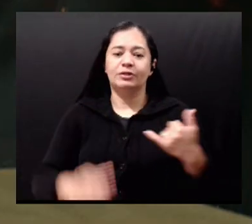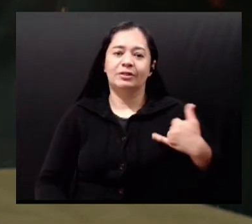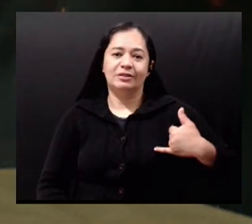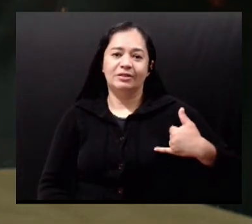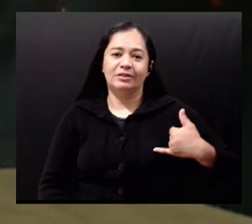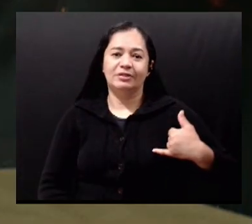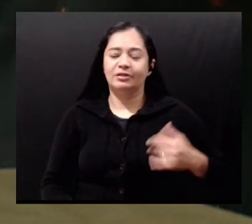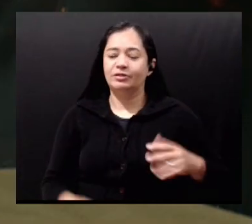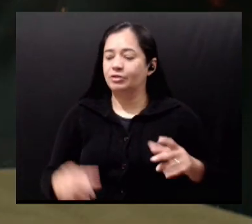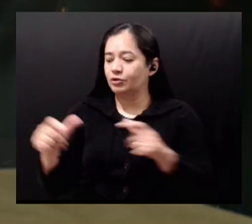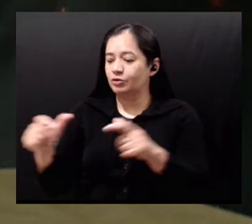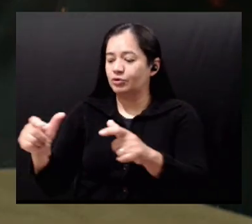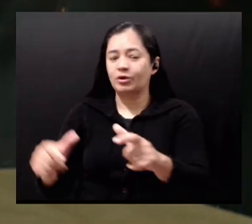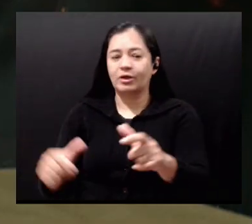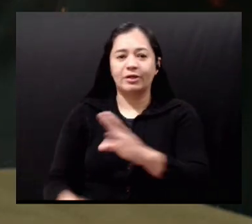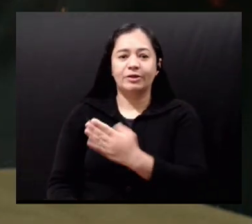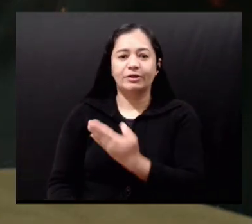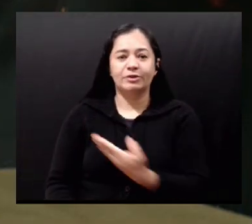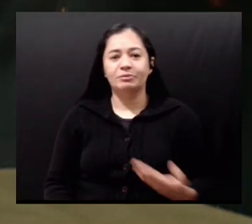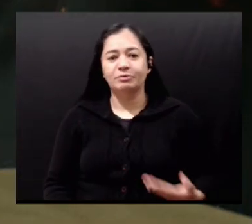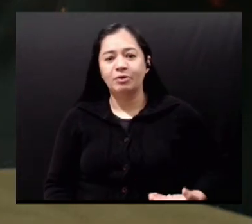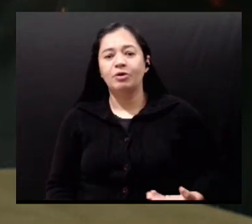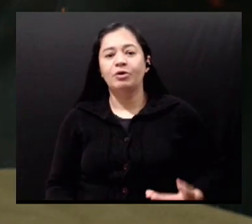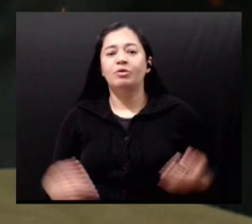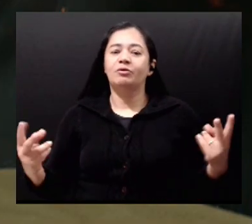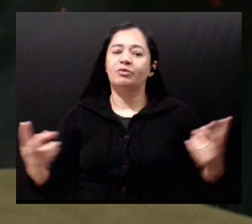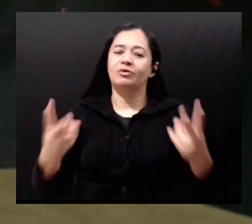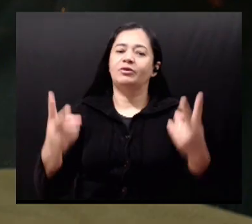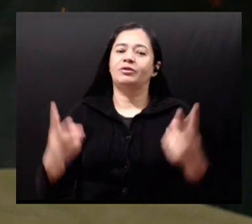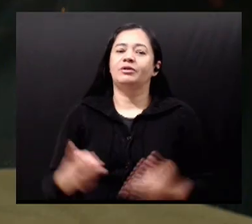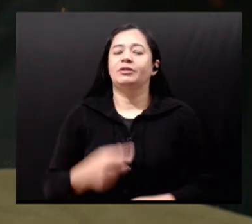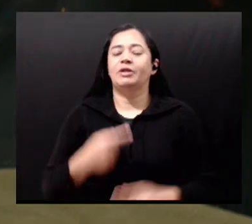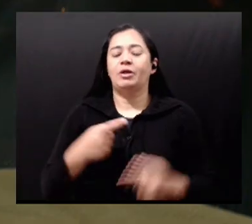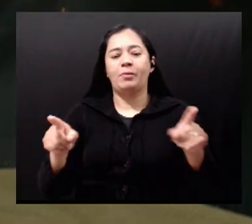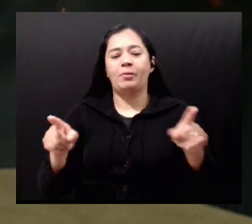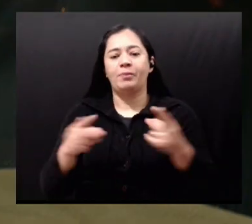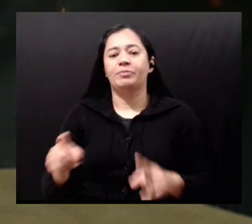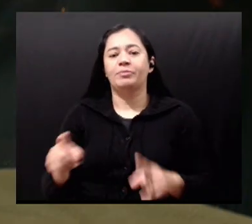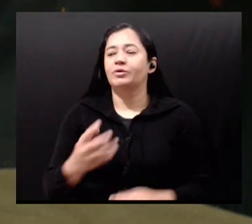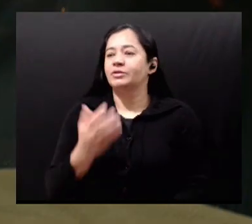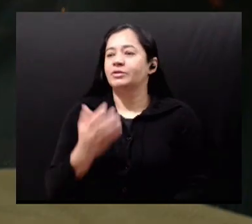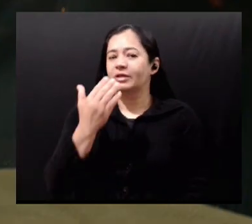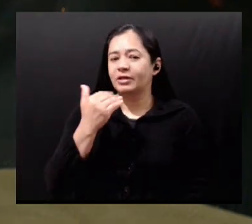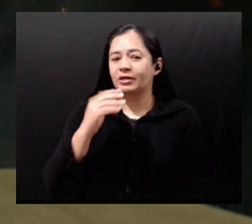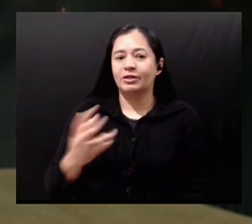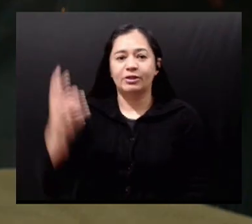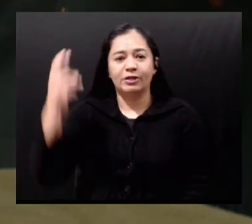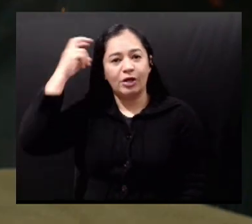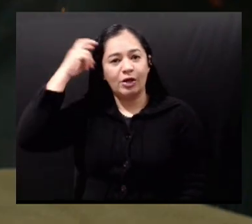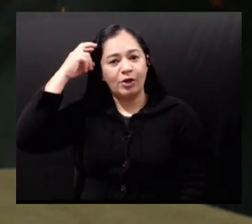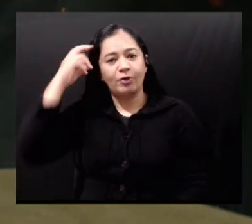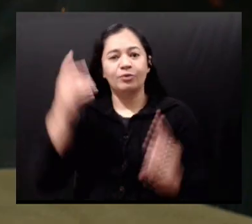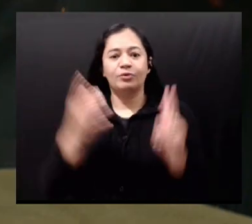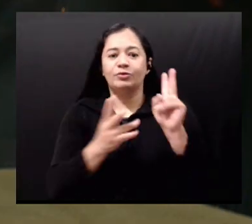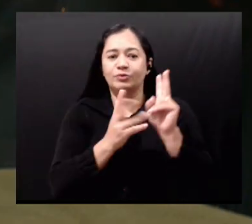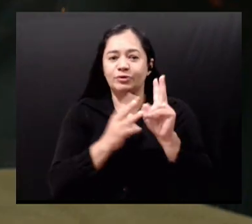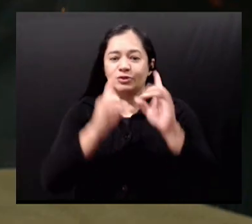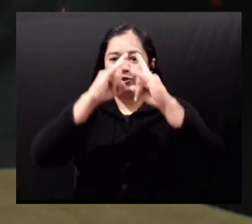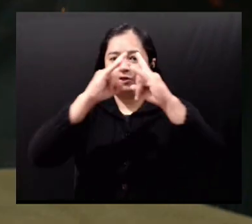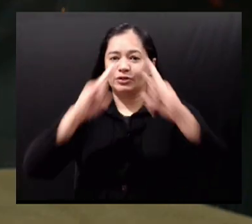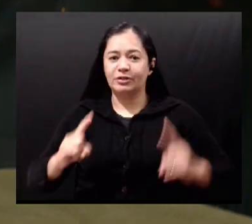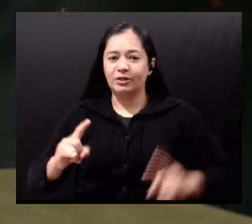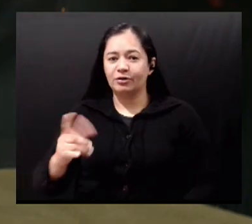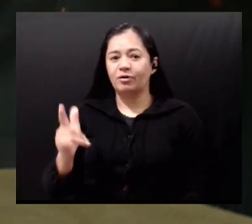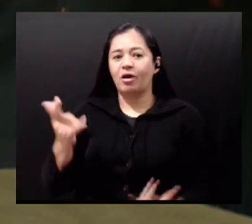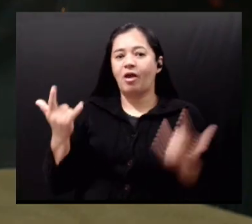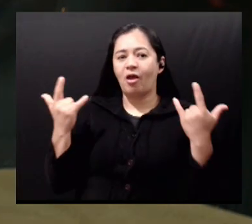com música, gastronomia, feira de artesanato, cultura indígena, circo e rock. Olha só, hein? Super dica. Na Praça Arautos da Paz, o